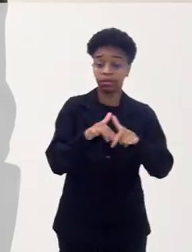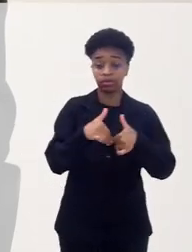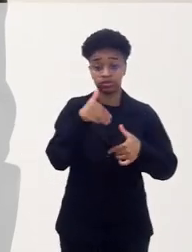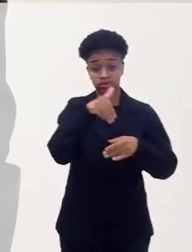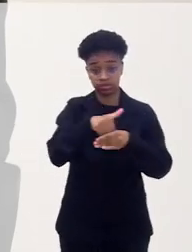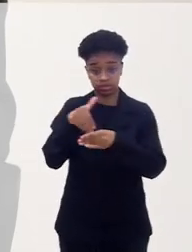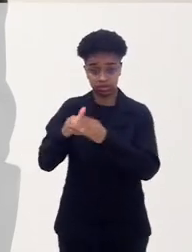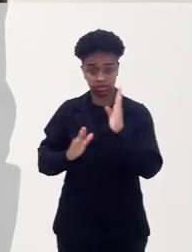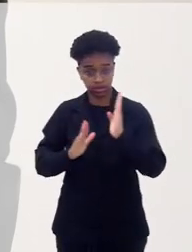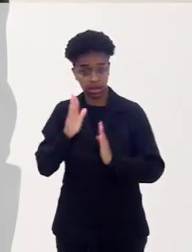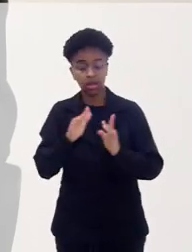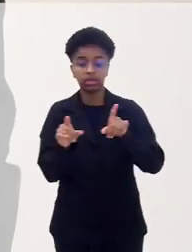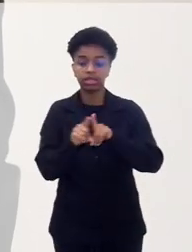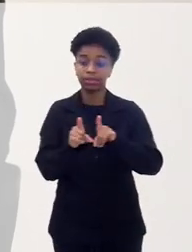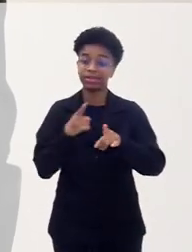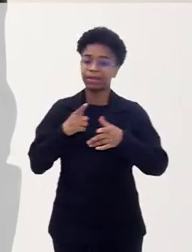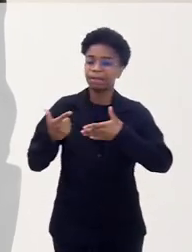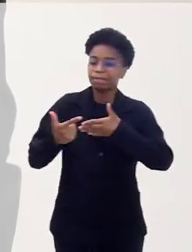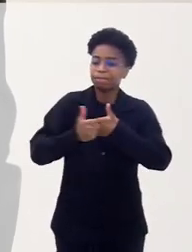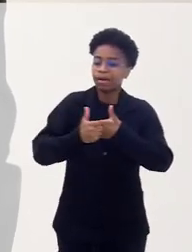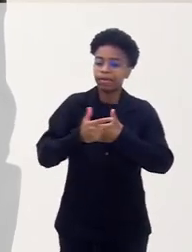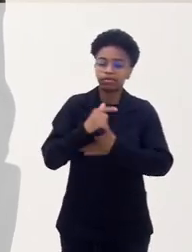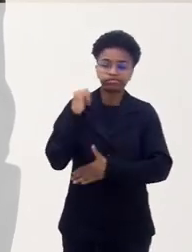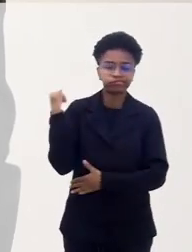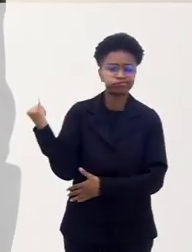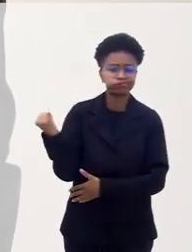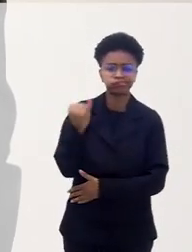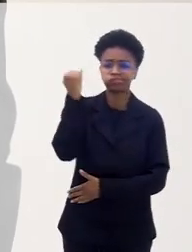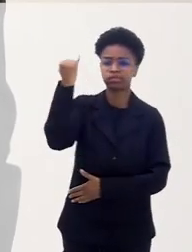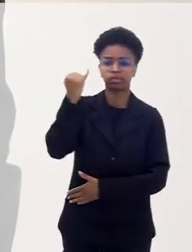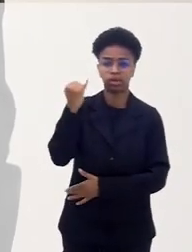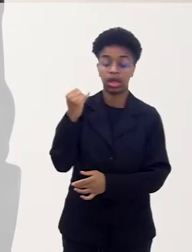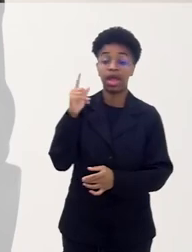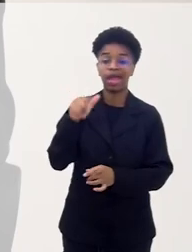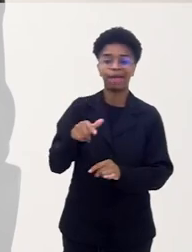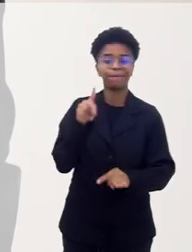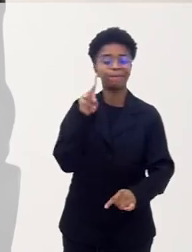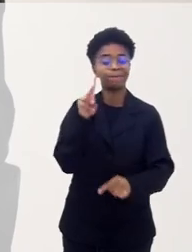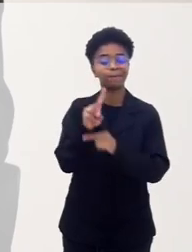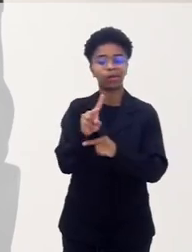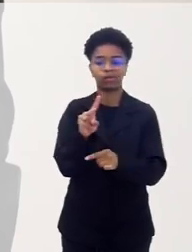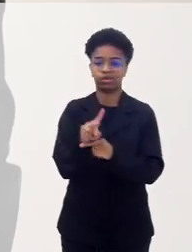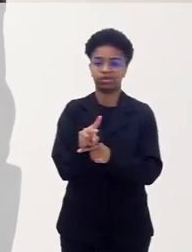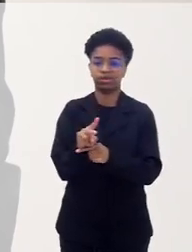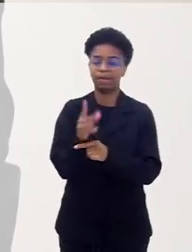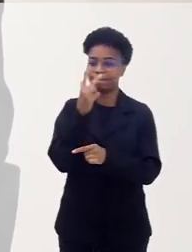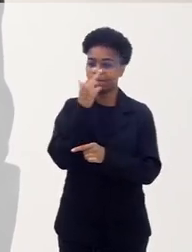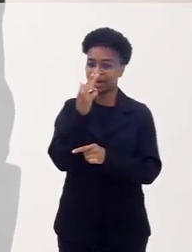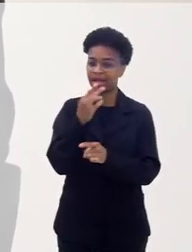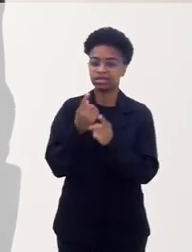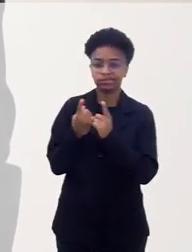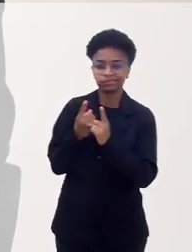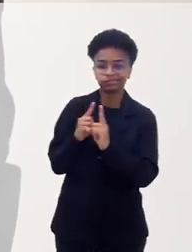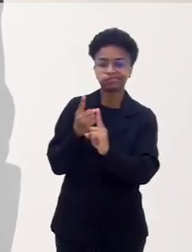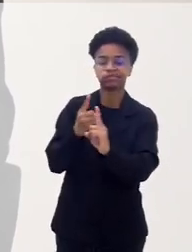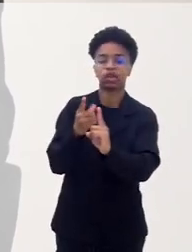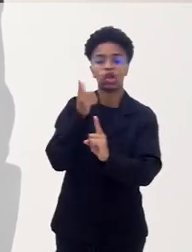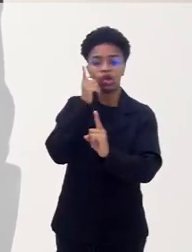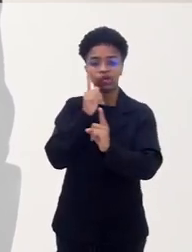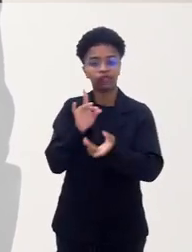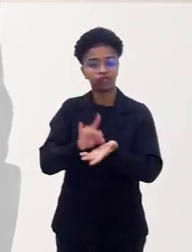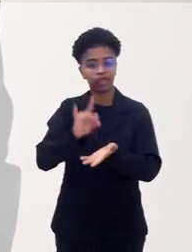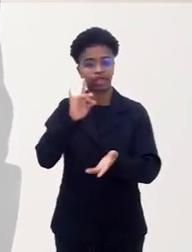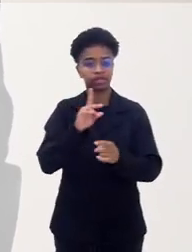das eleições e com este papel importante de serem Os Guardiões os apóstolos que garantem